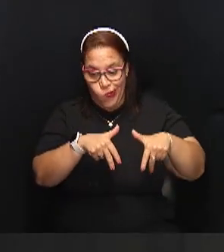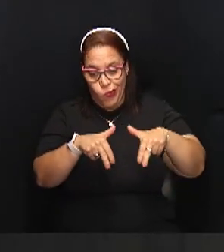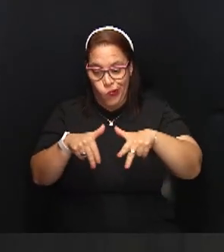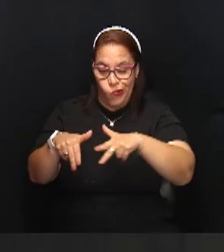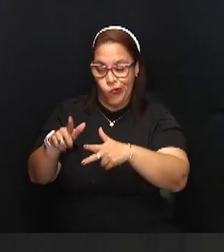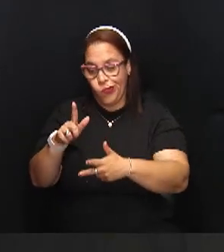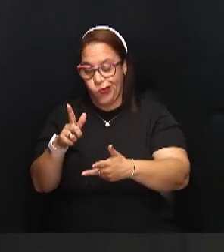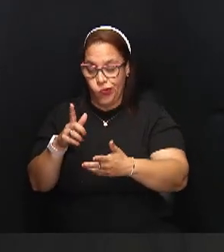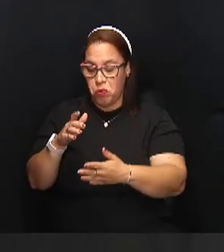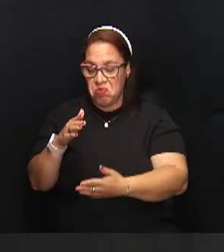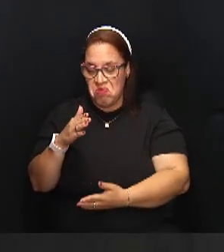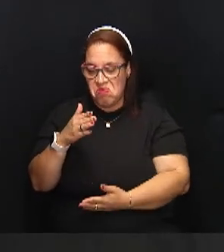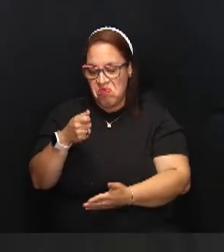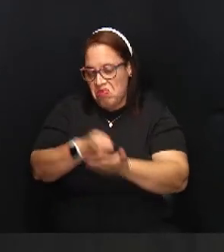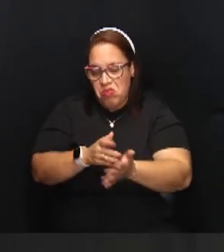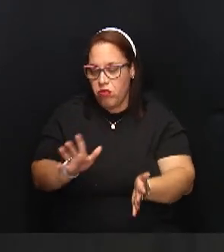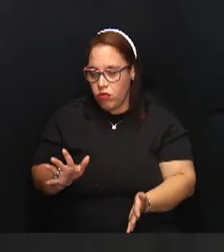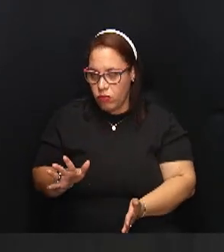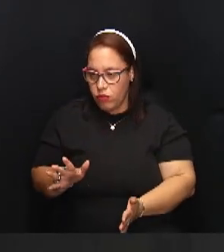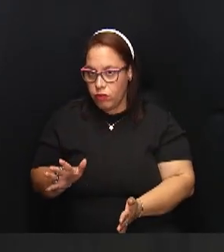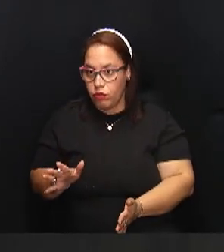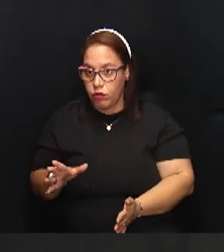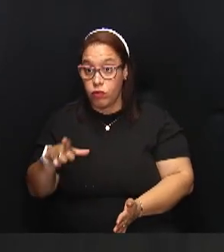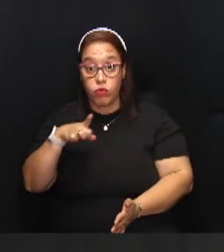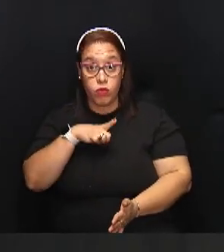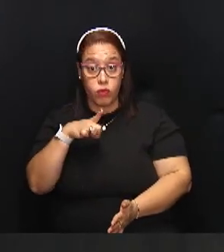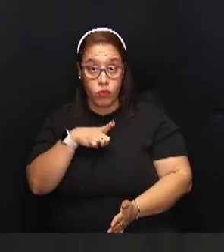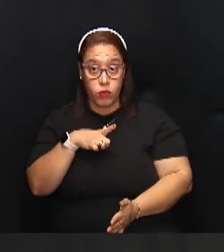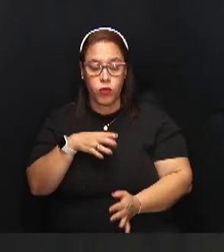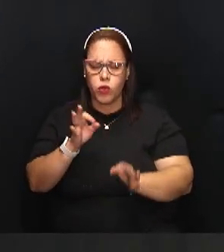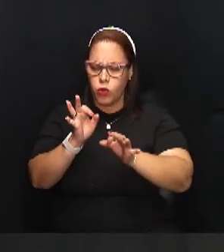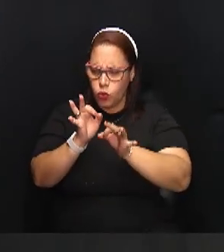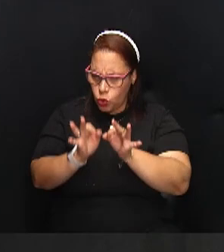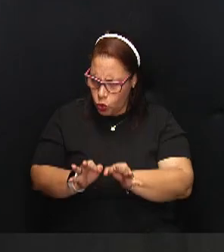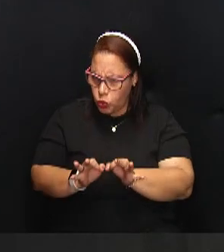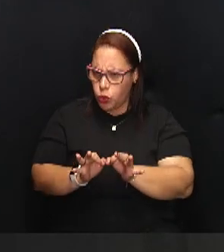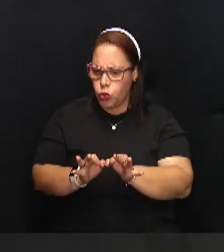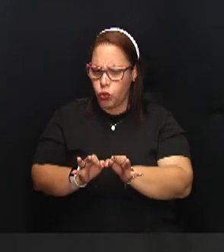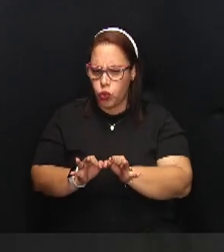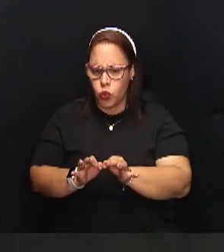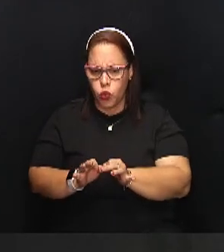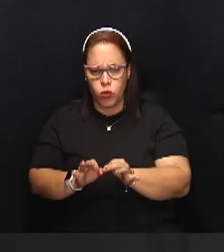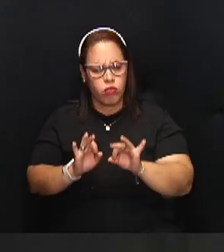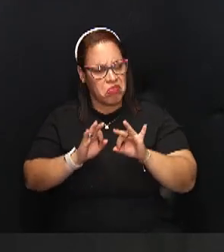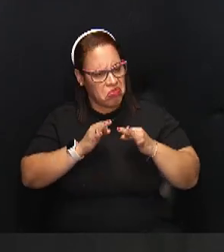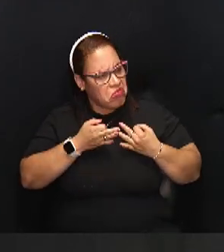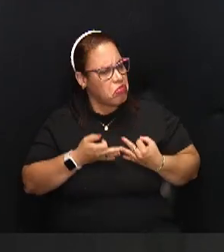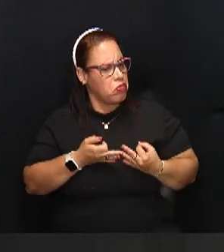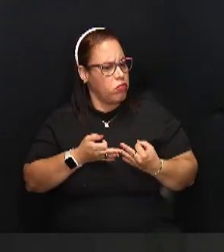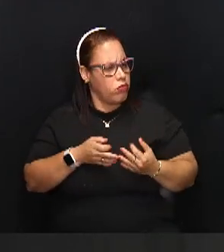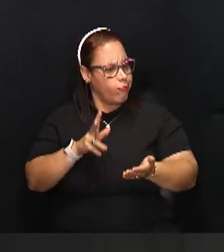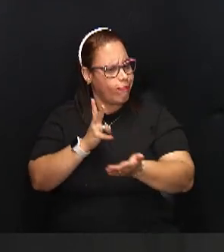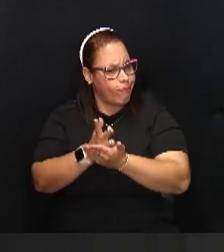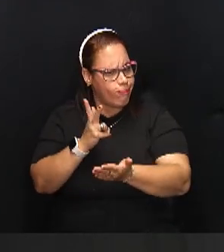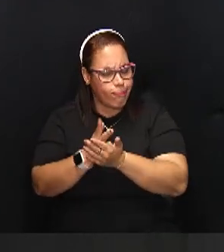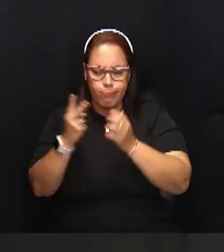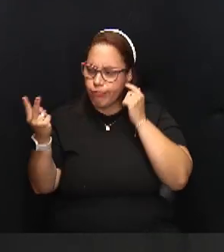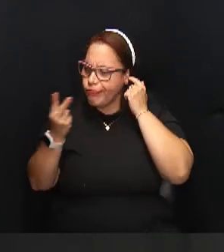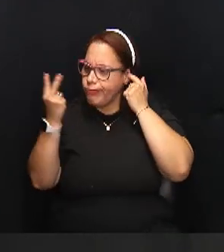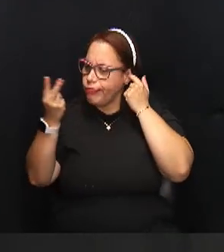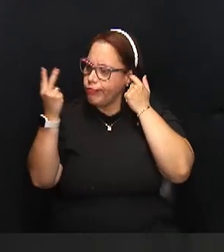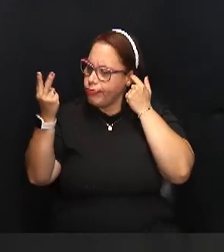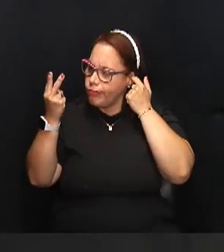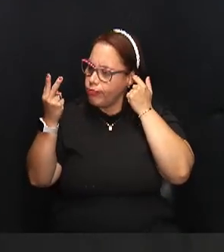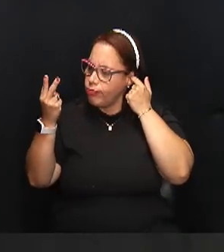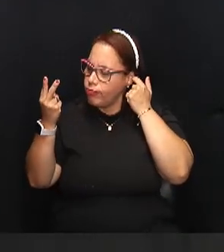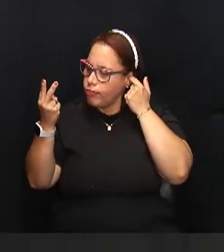é mérito nenhum, é obrigação, você tem que ser justo, honesto, manter os valores,